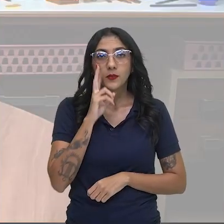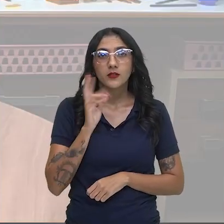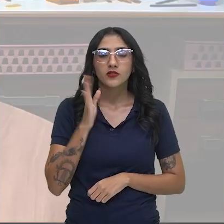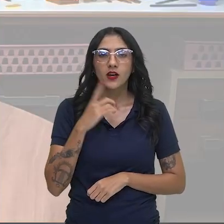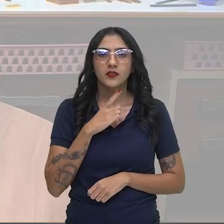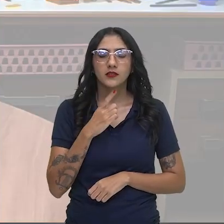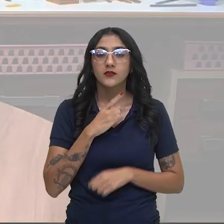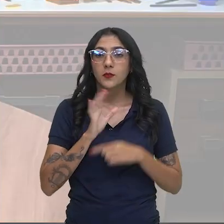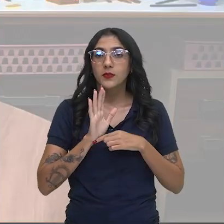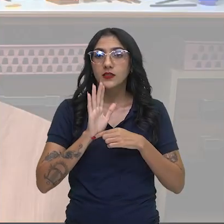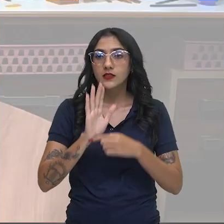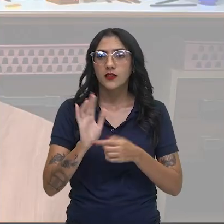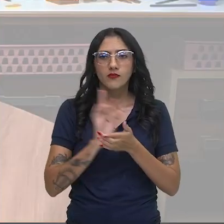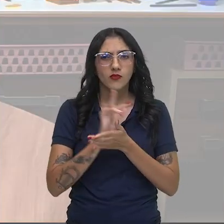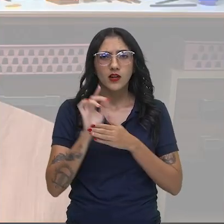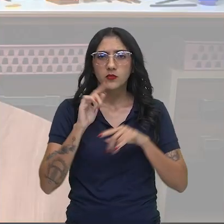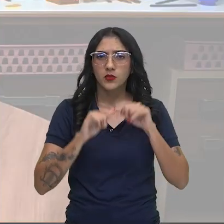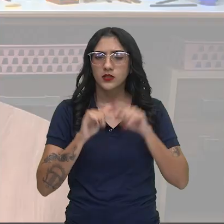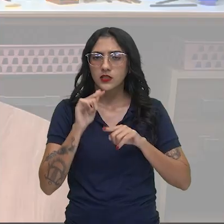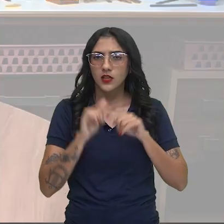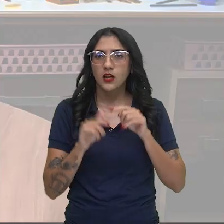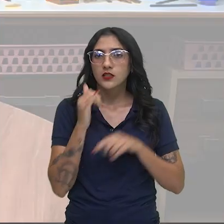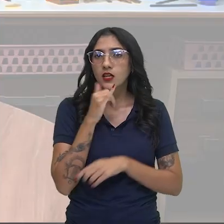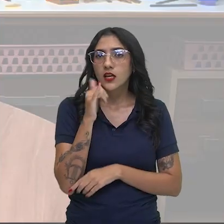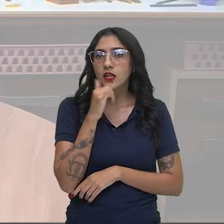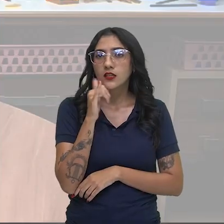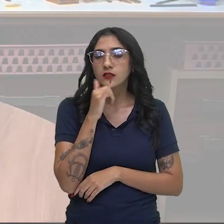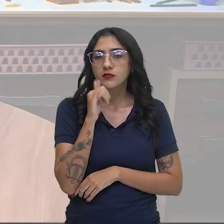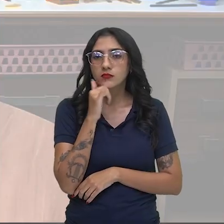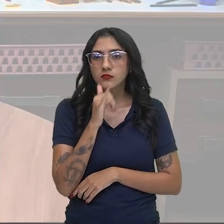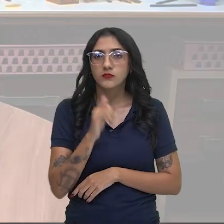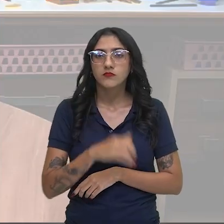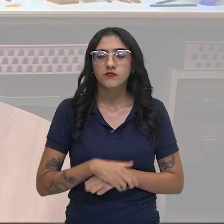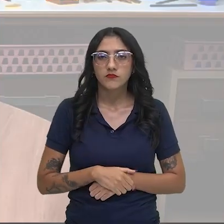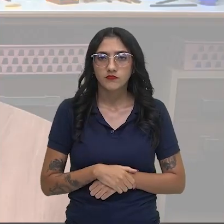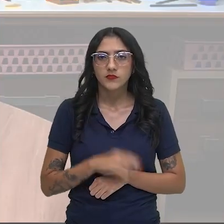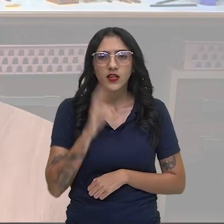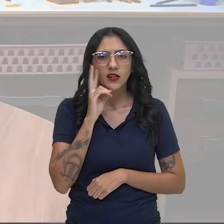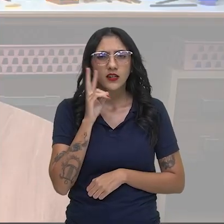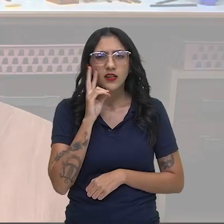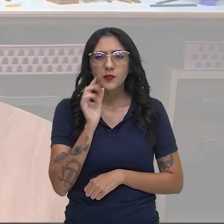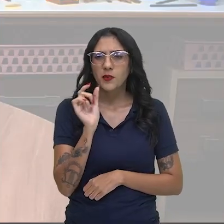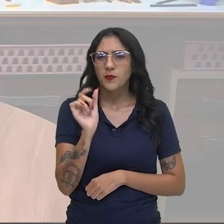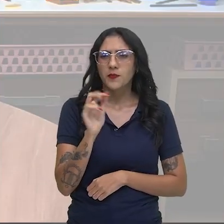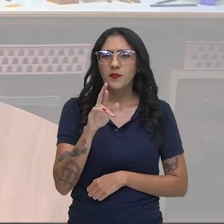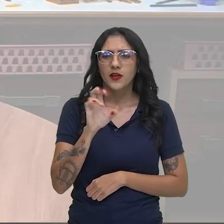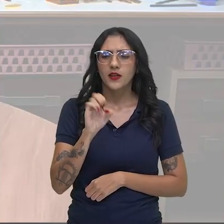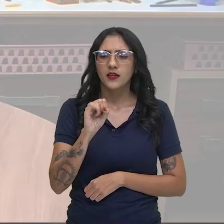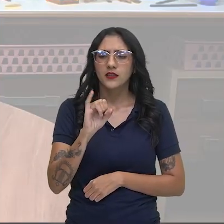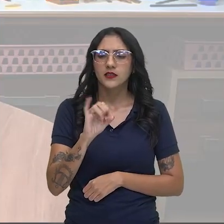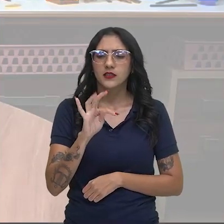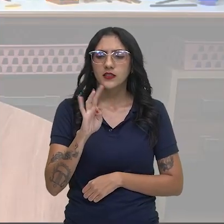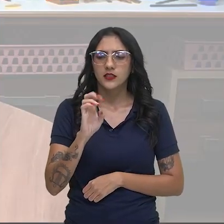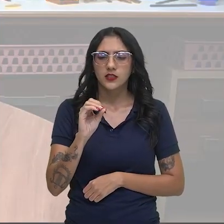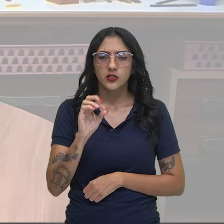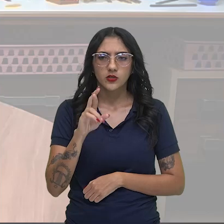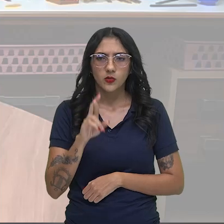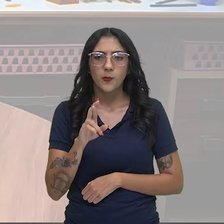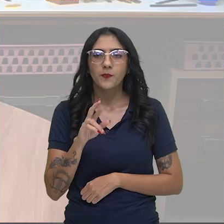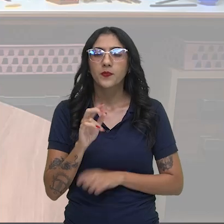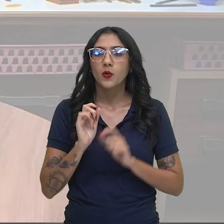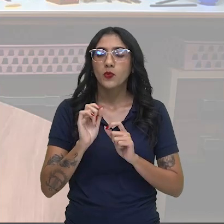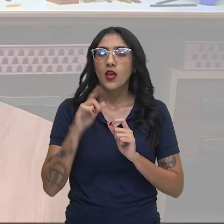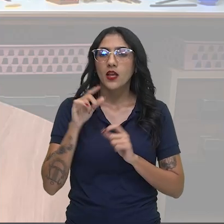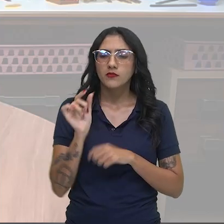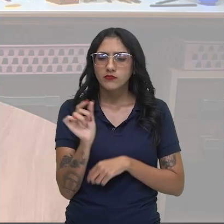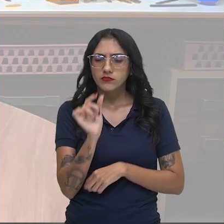os dispositivos elétricos, como, por exemplo, eu tenho o resistor. E o que é o resistor? O resistor é aquela